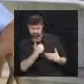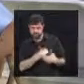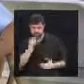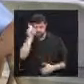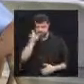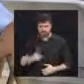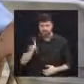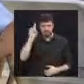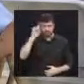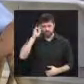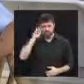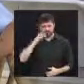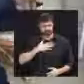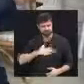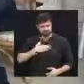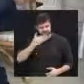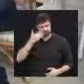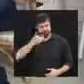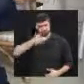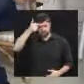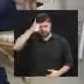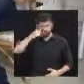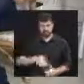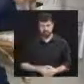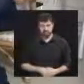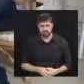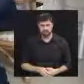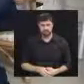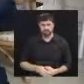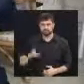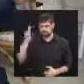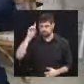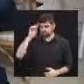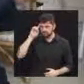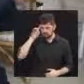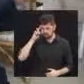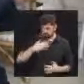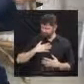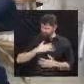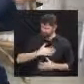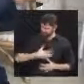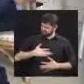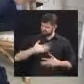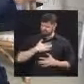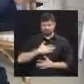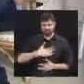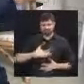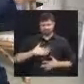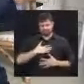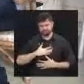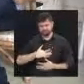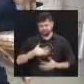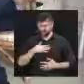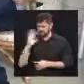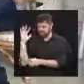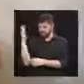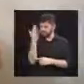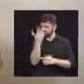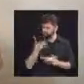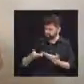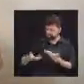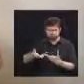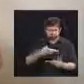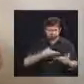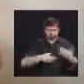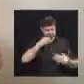ter um dia mais agradável. Não só agradável, prazeroso, de bem com a natureza, bem